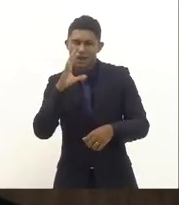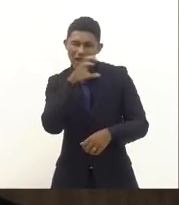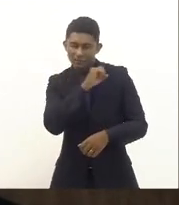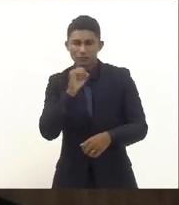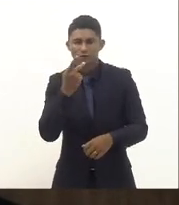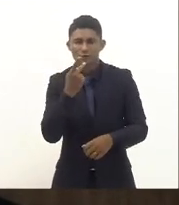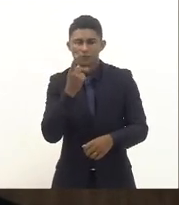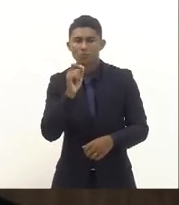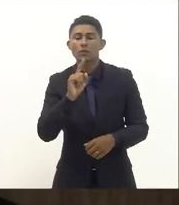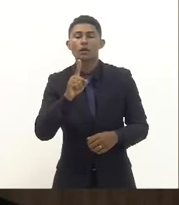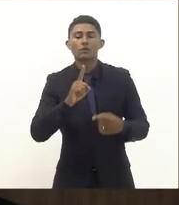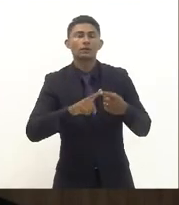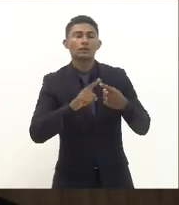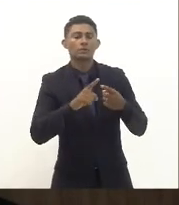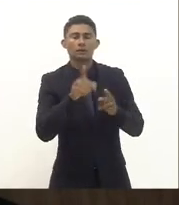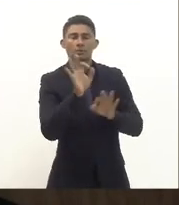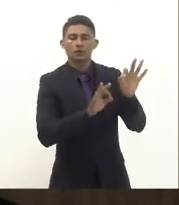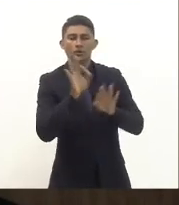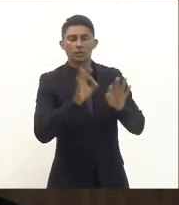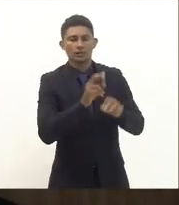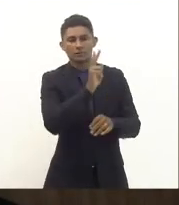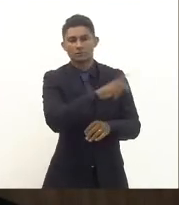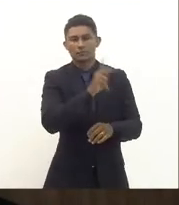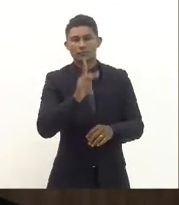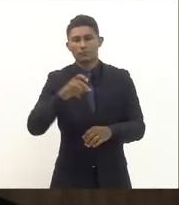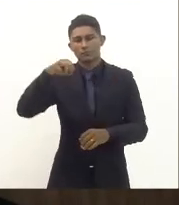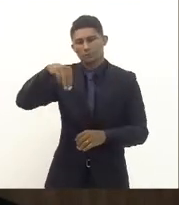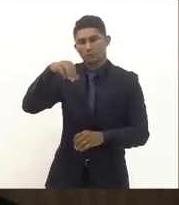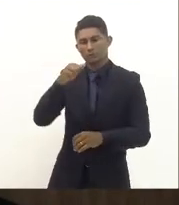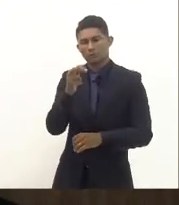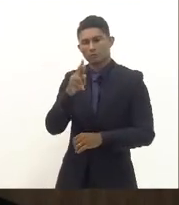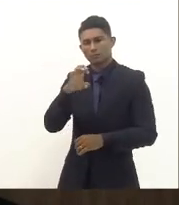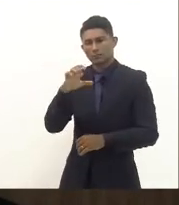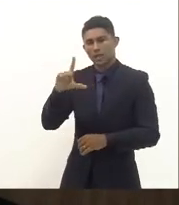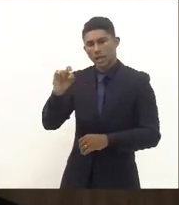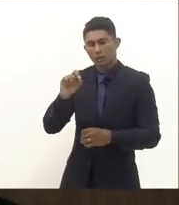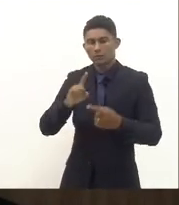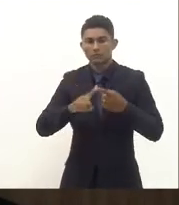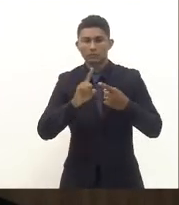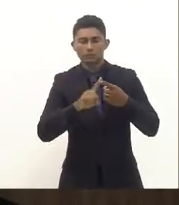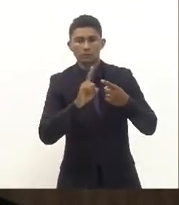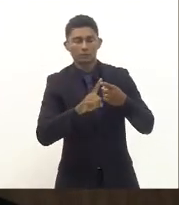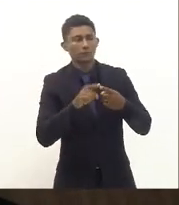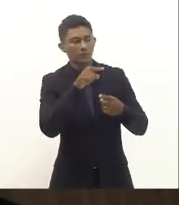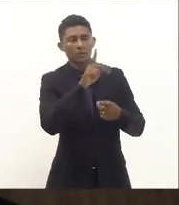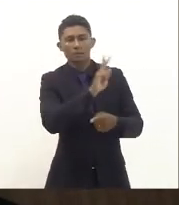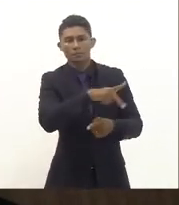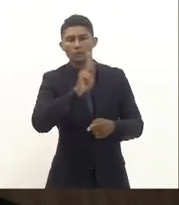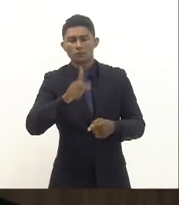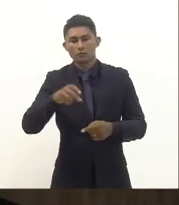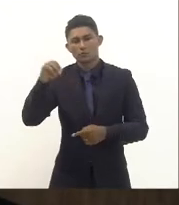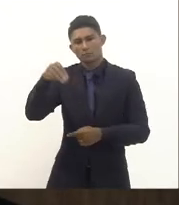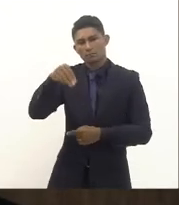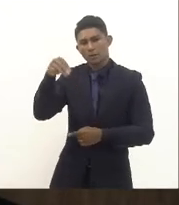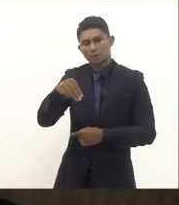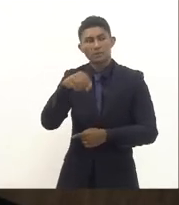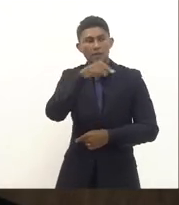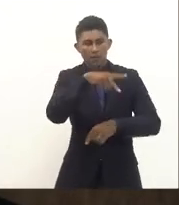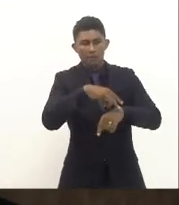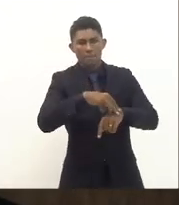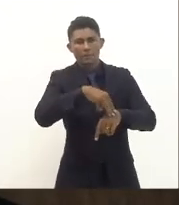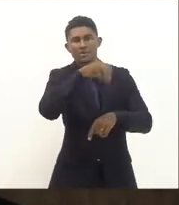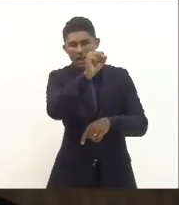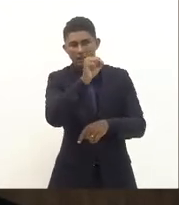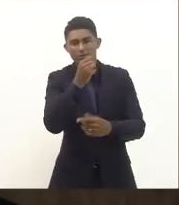por exemplo o projeto do professor Marcelo Martins professor de matemática fazendo mestrado em